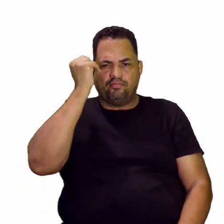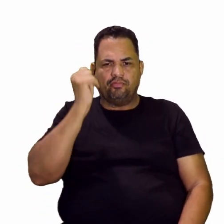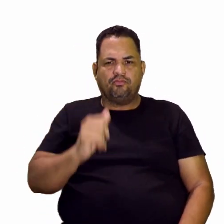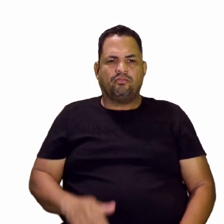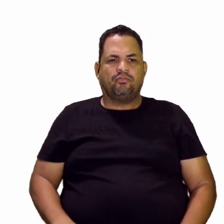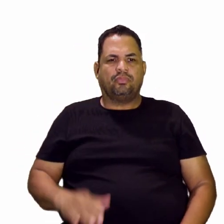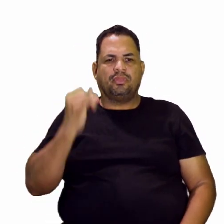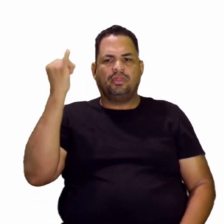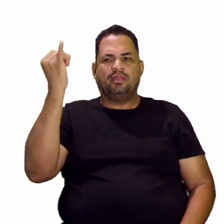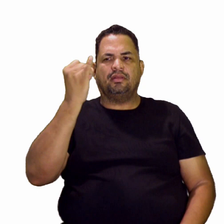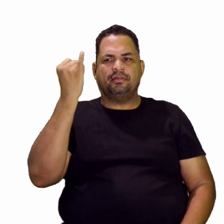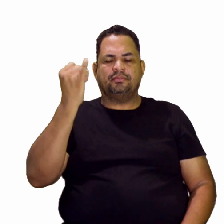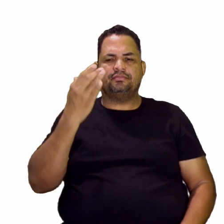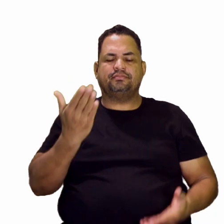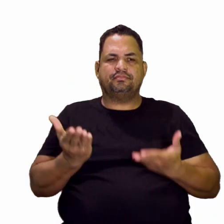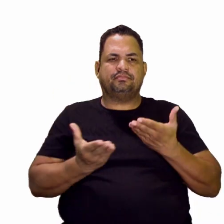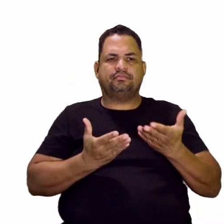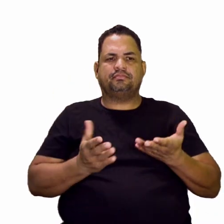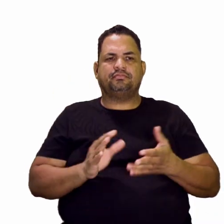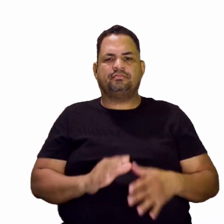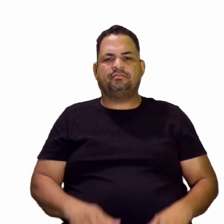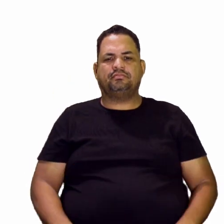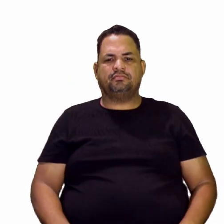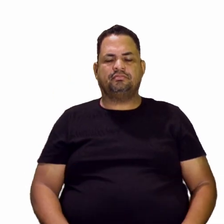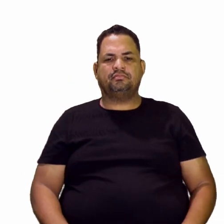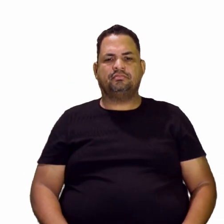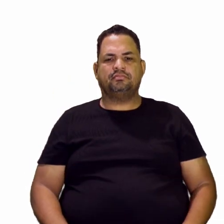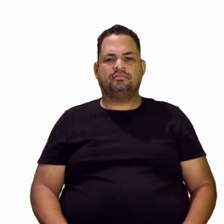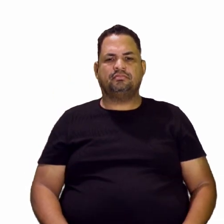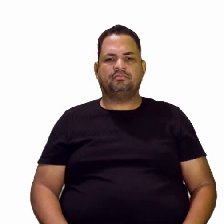da importância do que se trata aí da questão